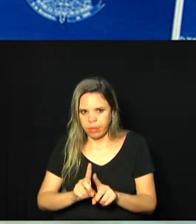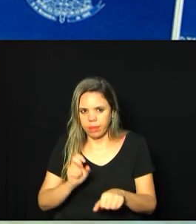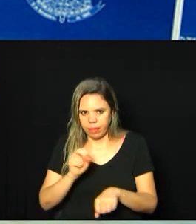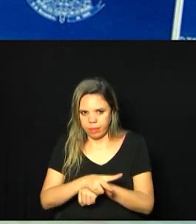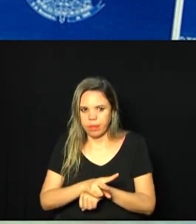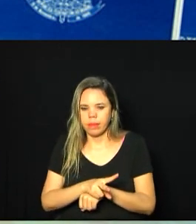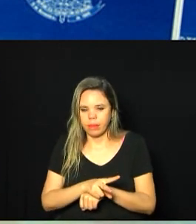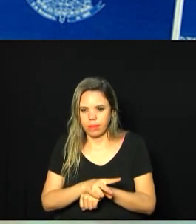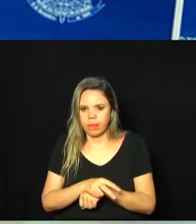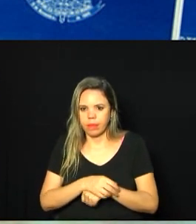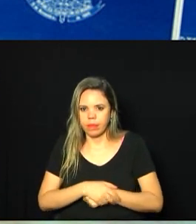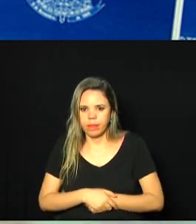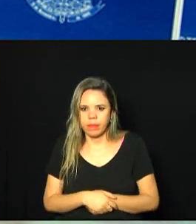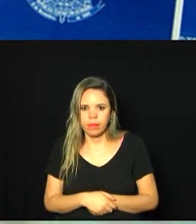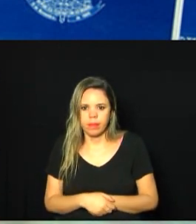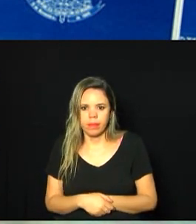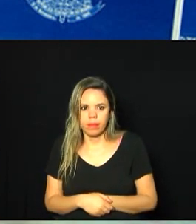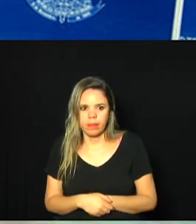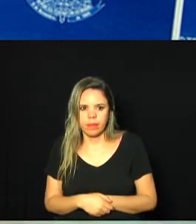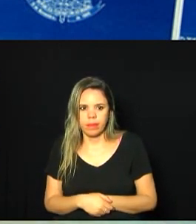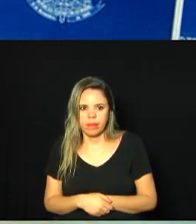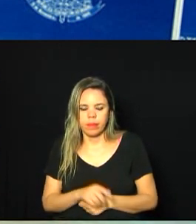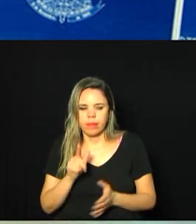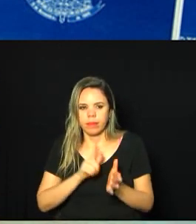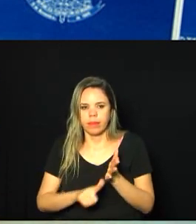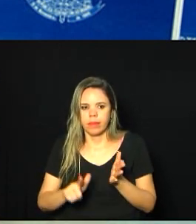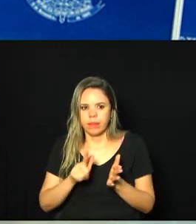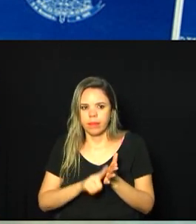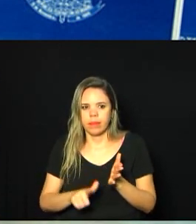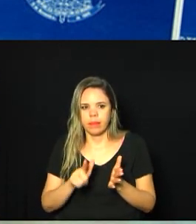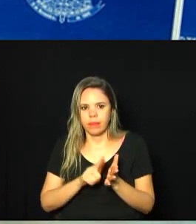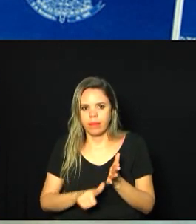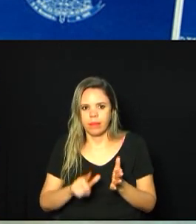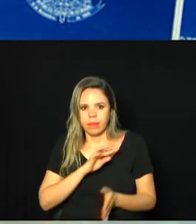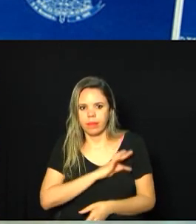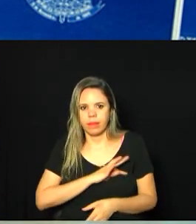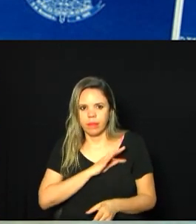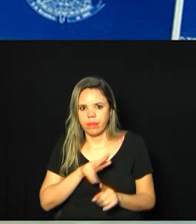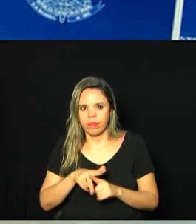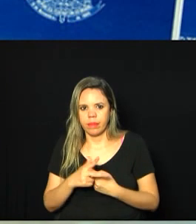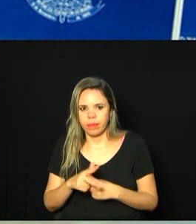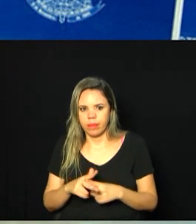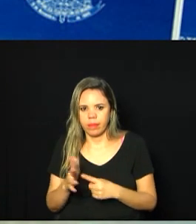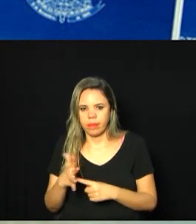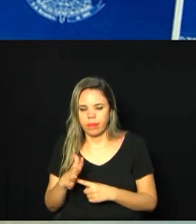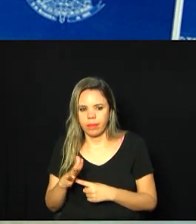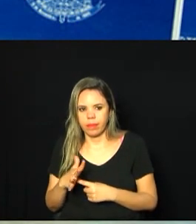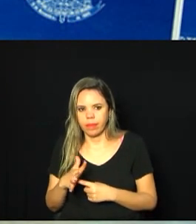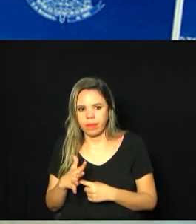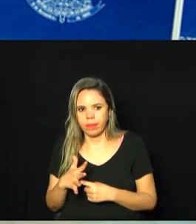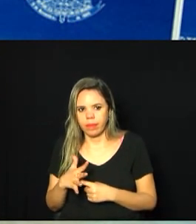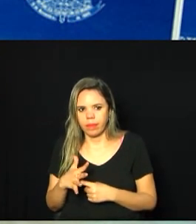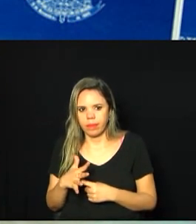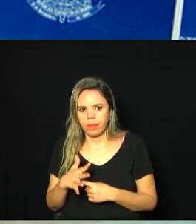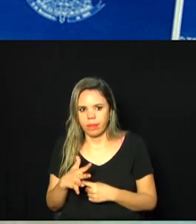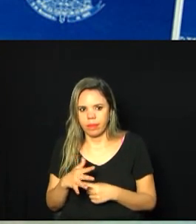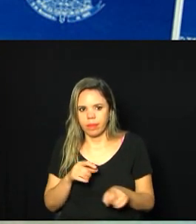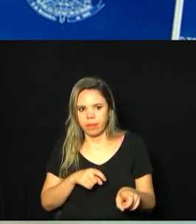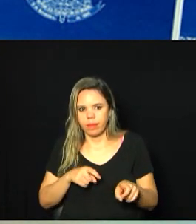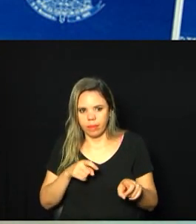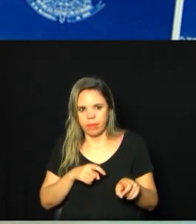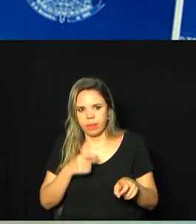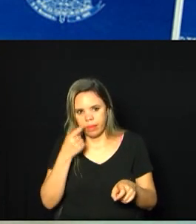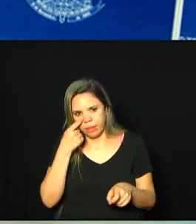para pessoas com deficiência, auxiliar de limpeza, auxiliar técnico na mecânica de máquinas,